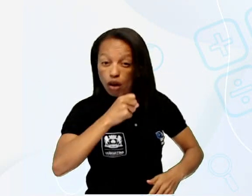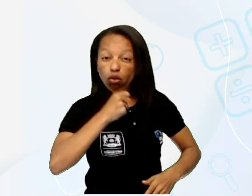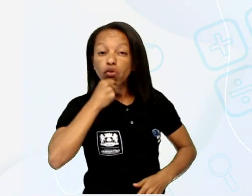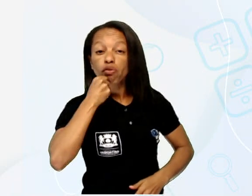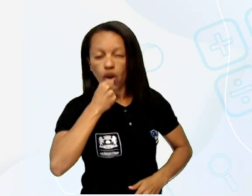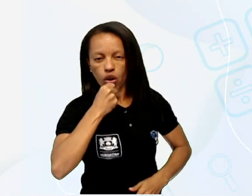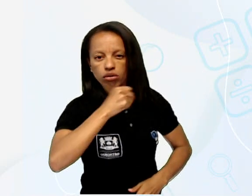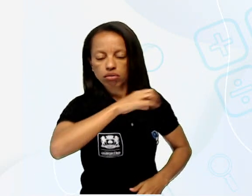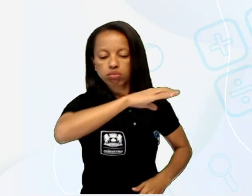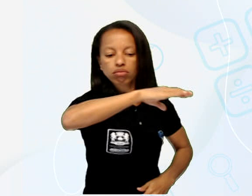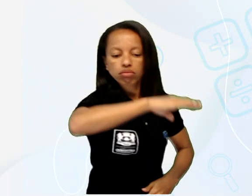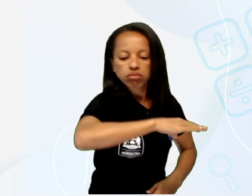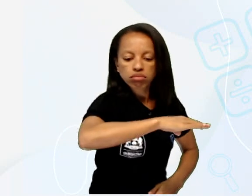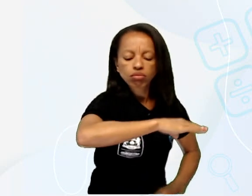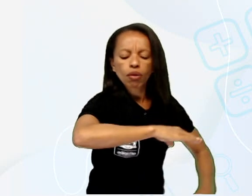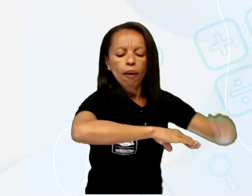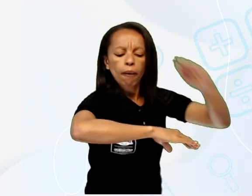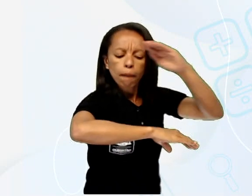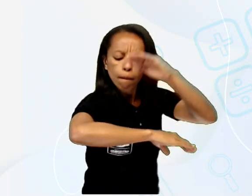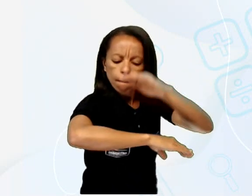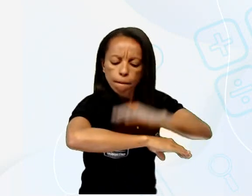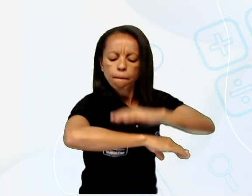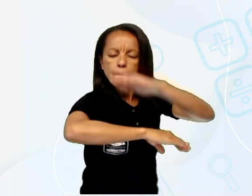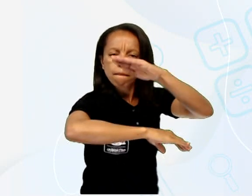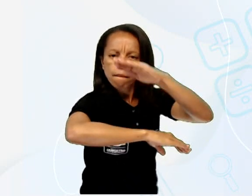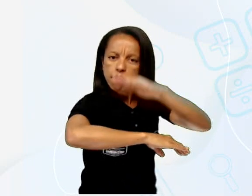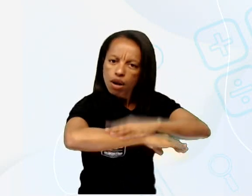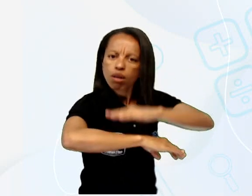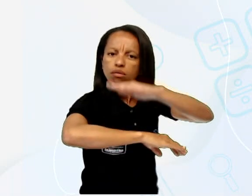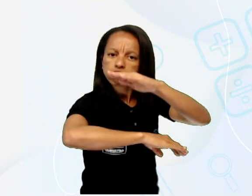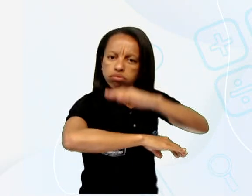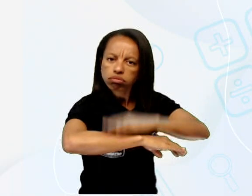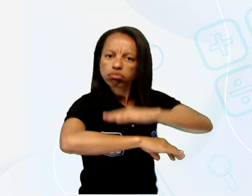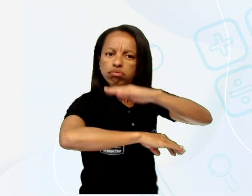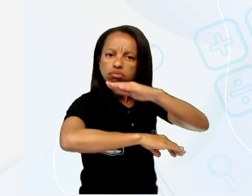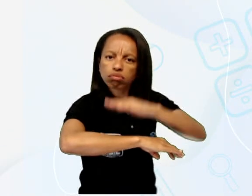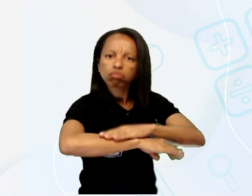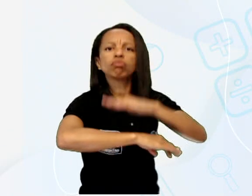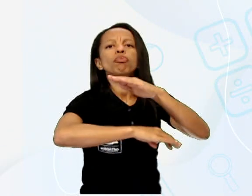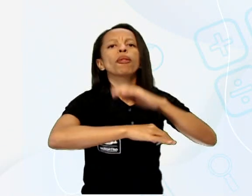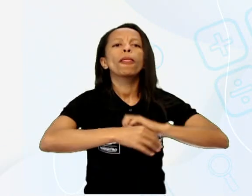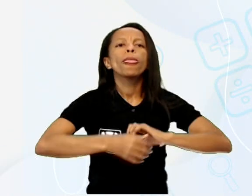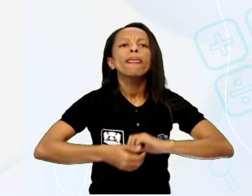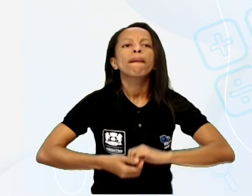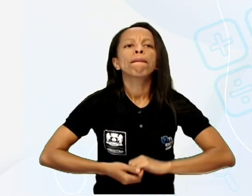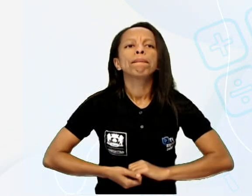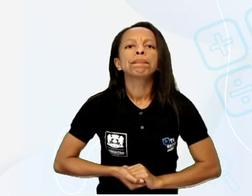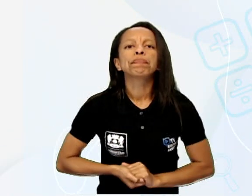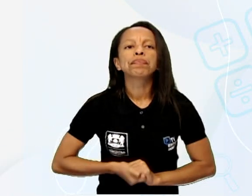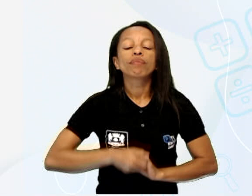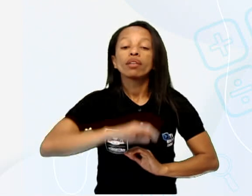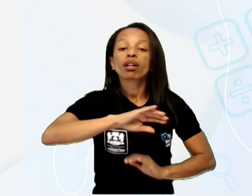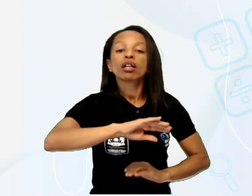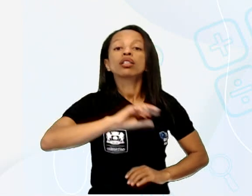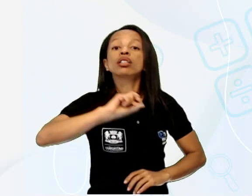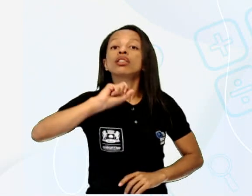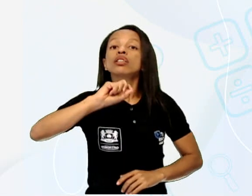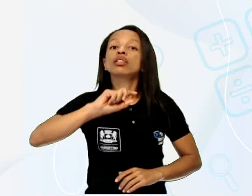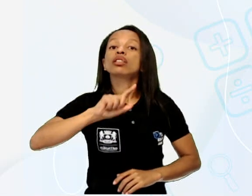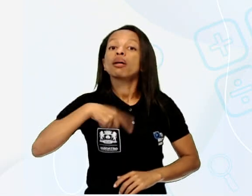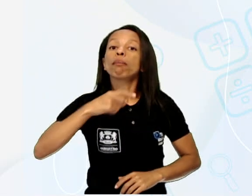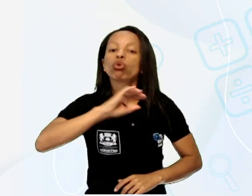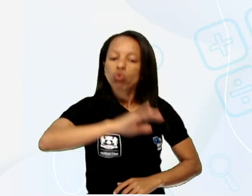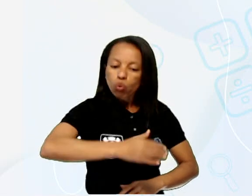tapa forte, mas que ela possa suportar, certo? E vira-se a criança de barriga